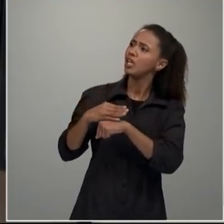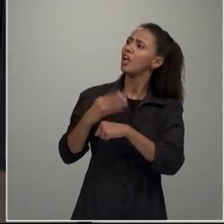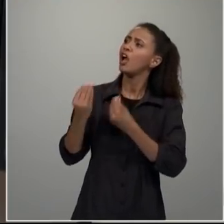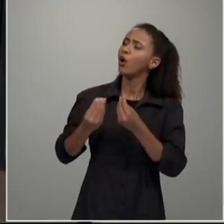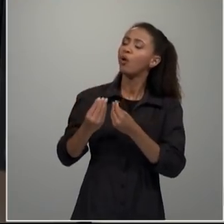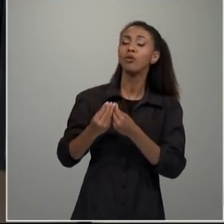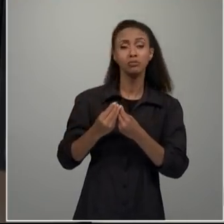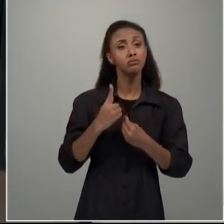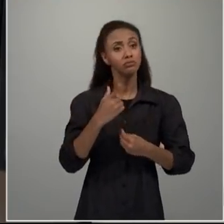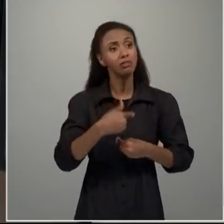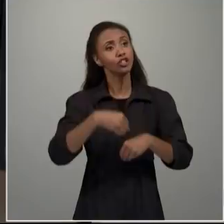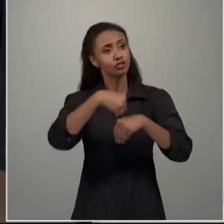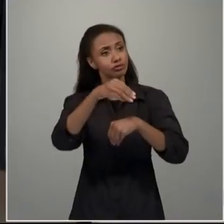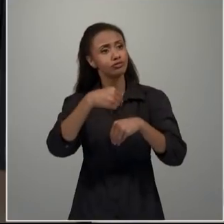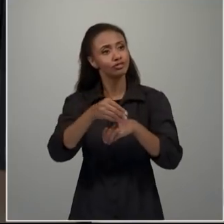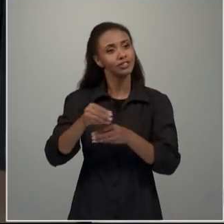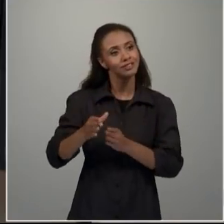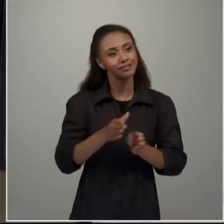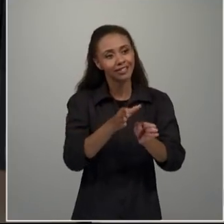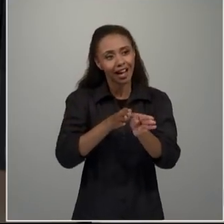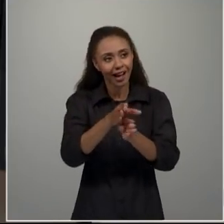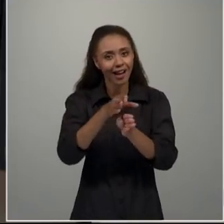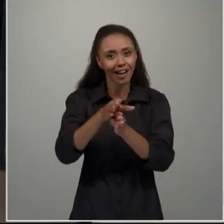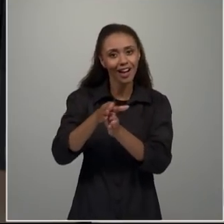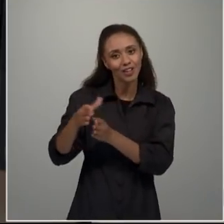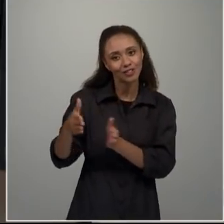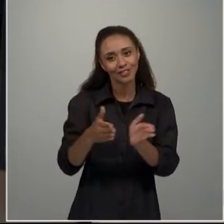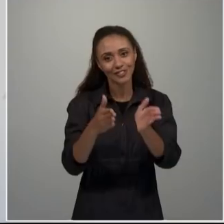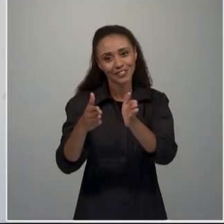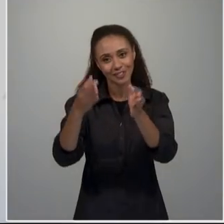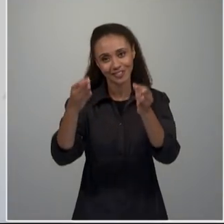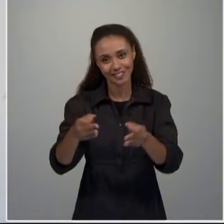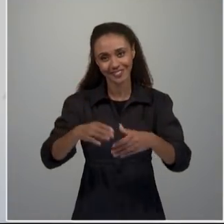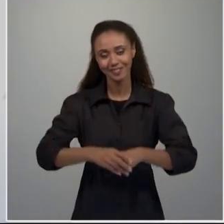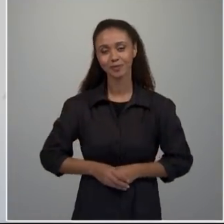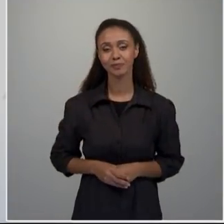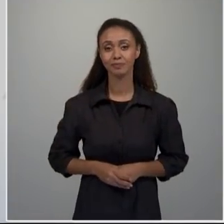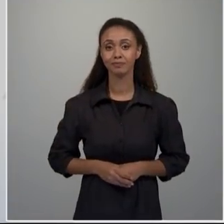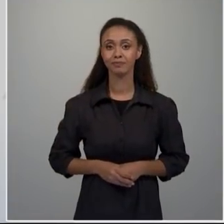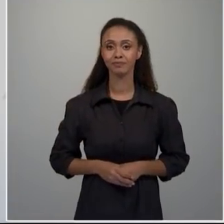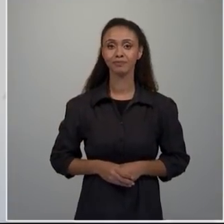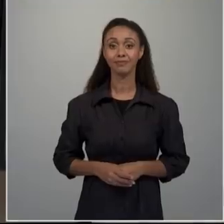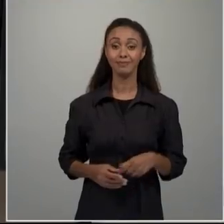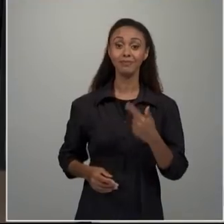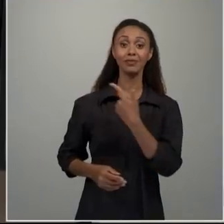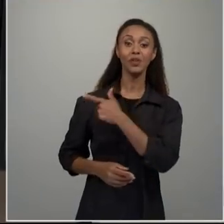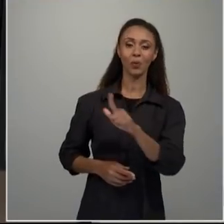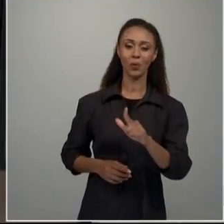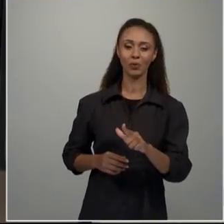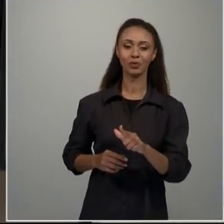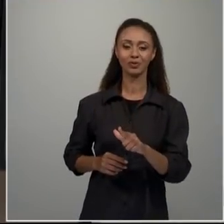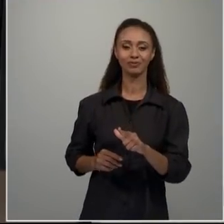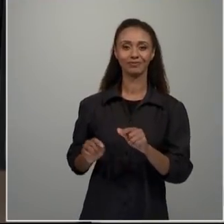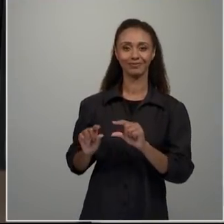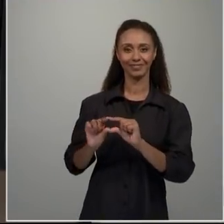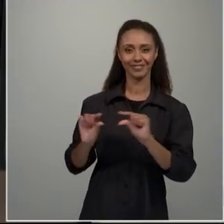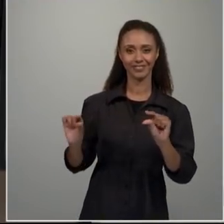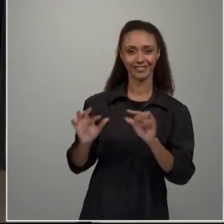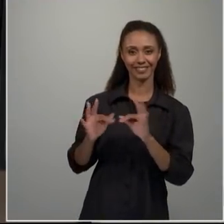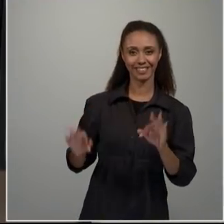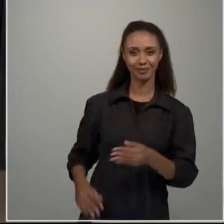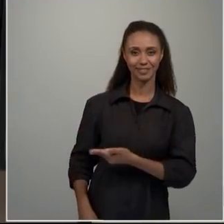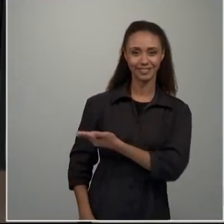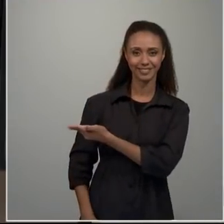que a gente vai poder te guiar o caminho correto e aí tem aqui não foi tão difícil esta foi uma das frases que eu mais